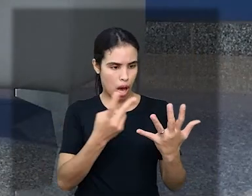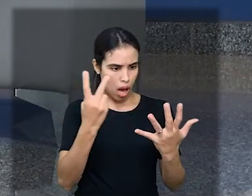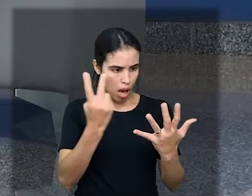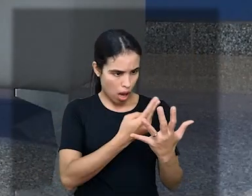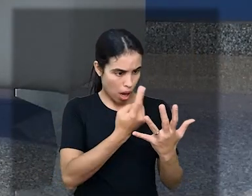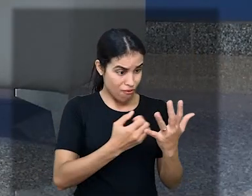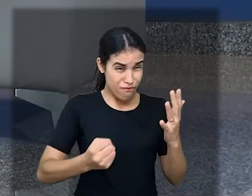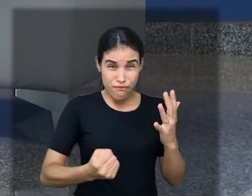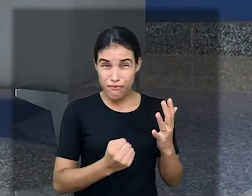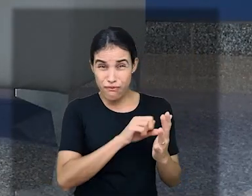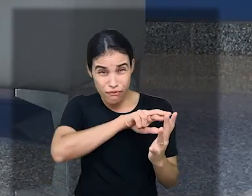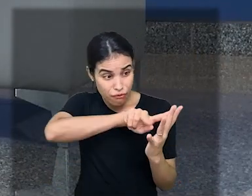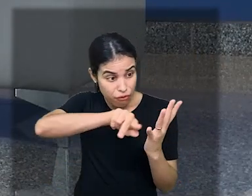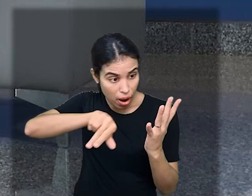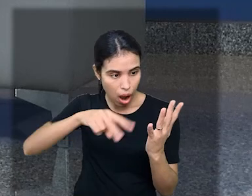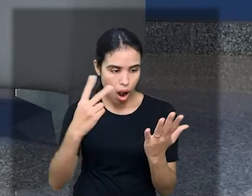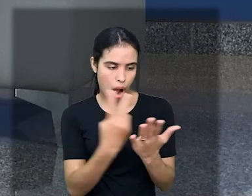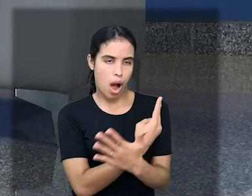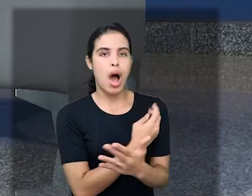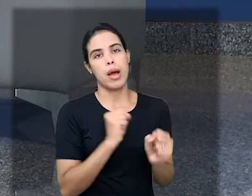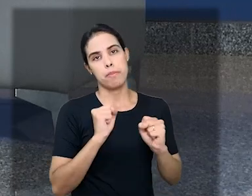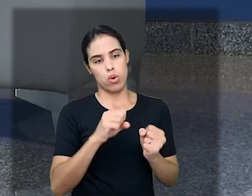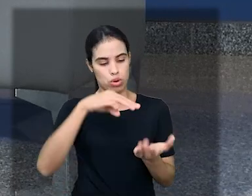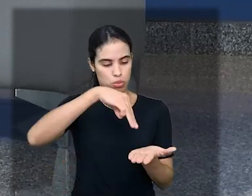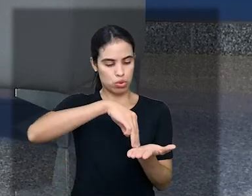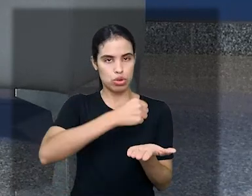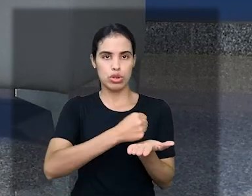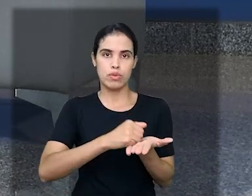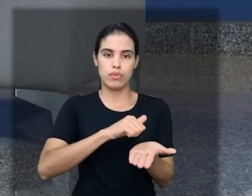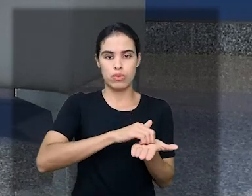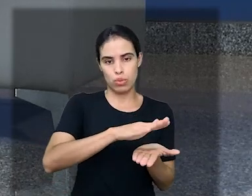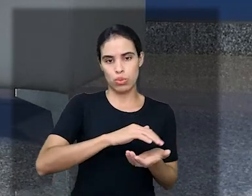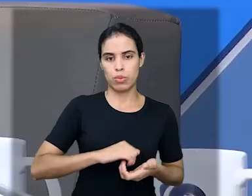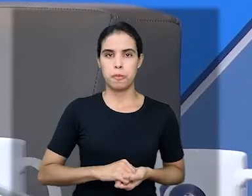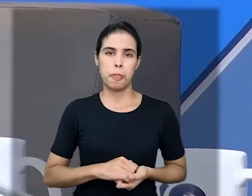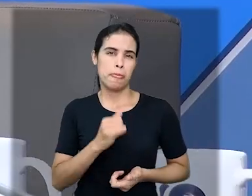condutas irregulares que podem ser motivo da dispensa por justa causa, como a